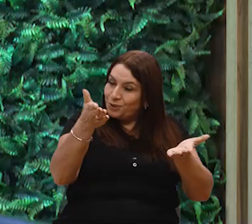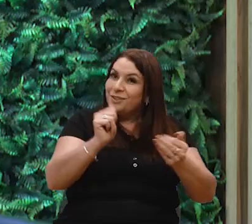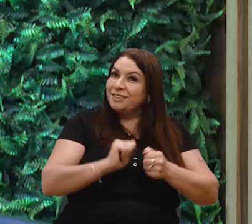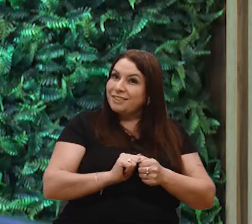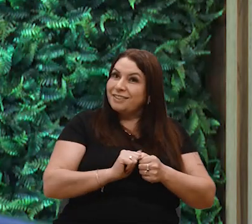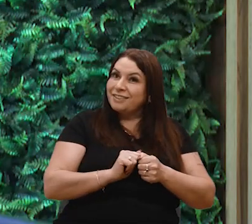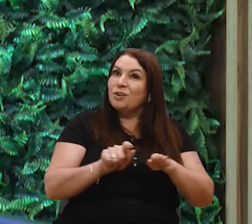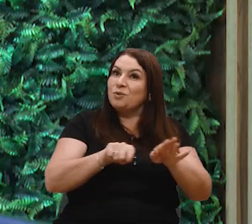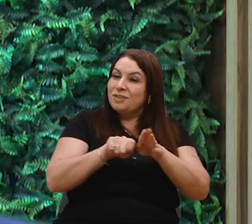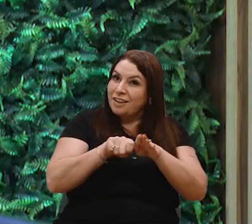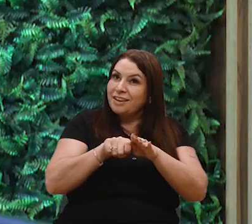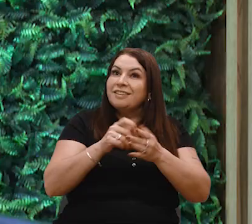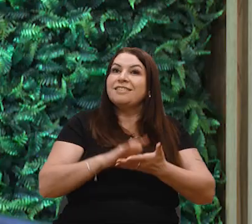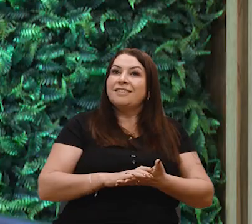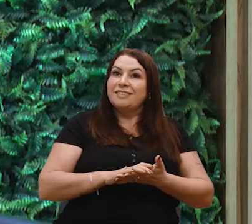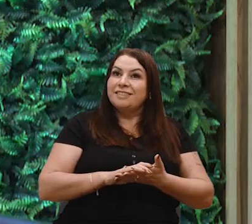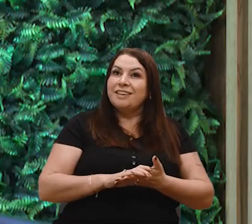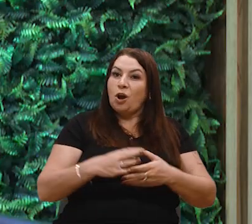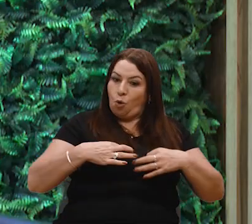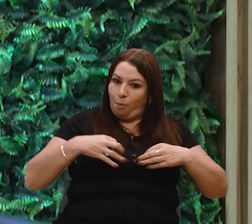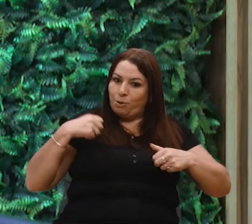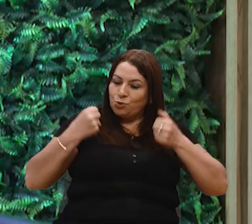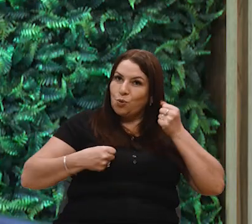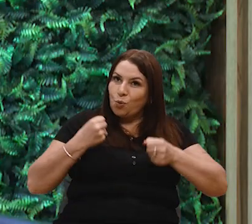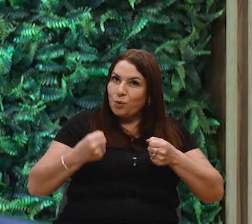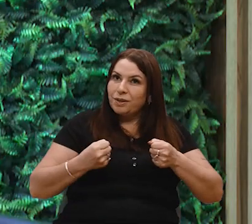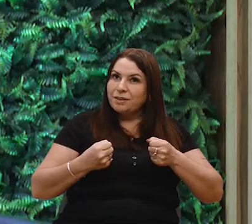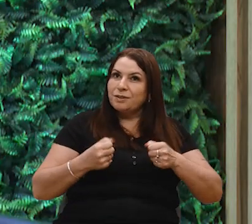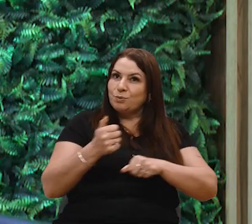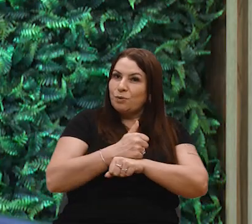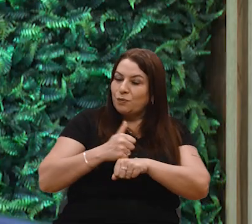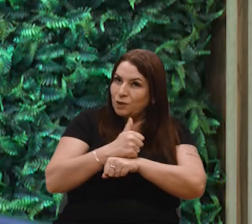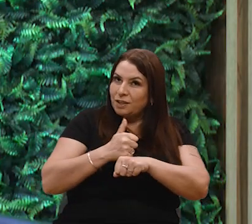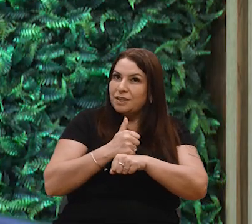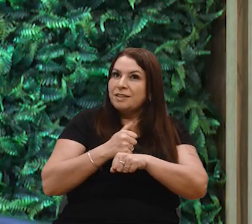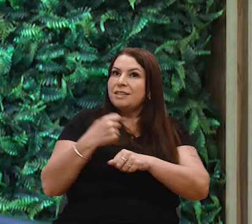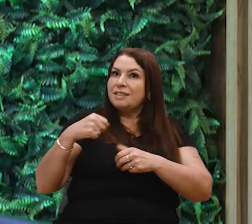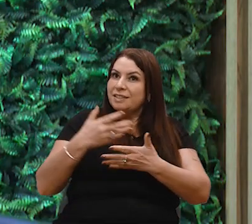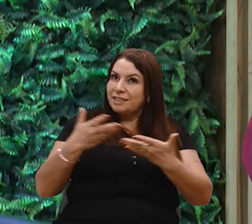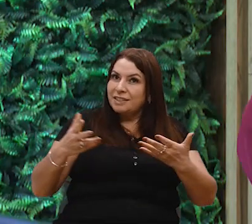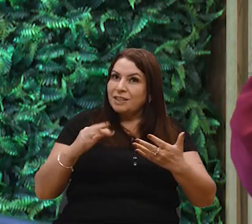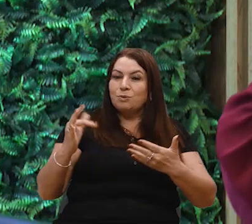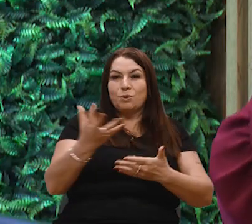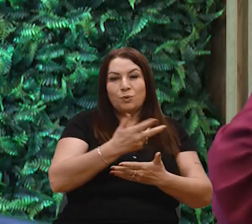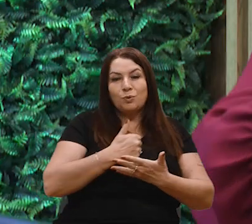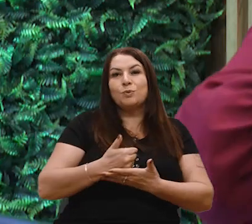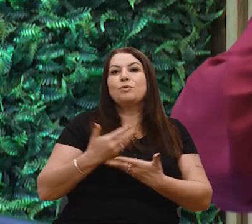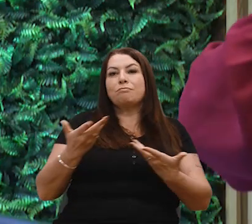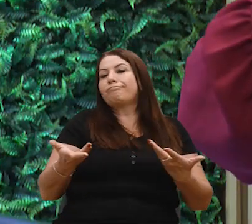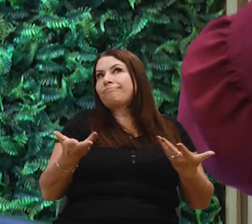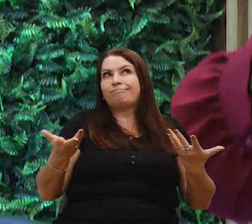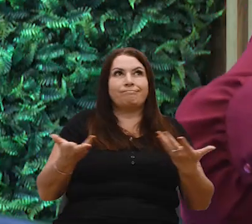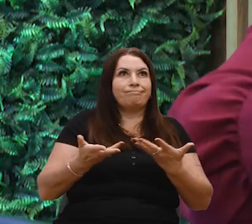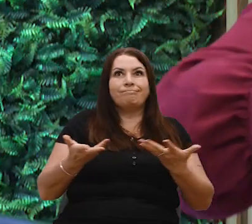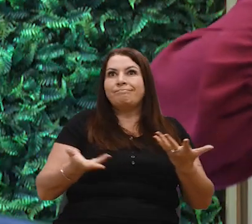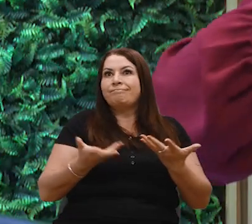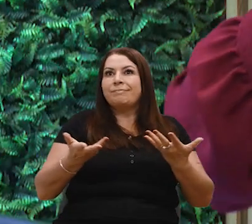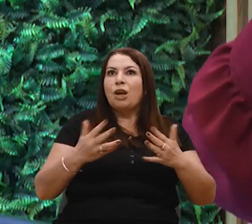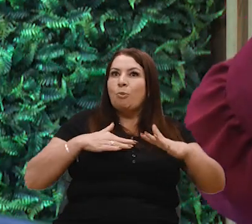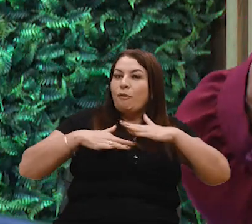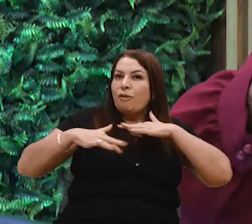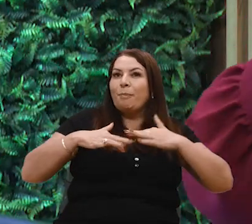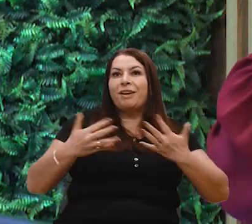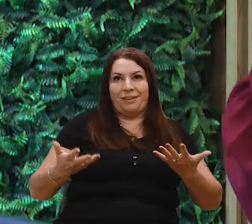até isso, vamos lá? Até os pares de tênis. Isso. Até as roupas de corrida. Até os profissionais que vão ser necessários para isso tudo. Quer dizer, é